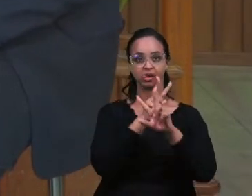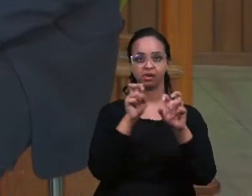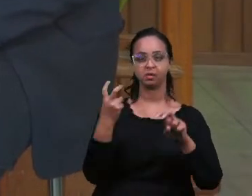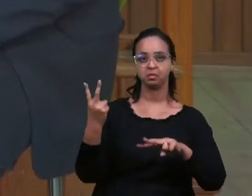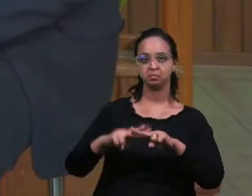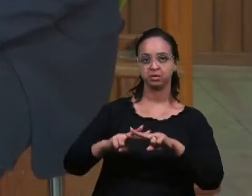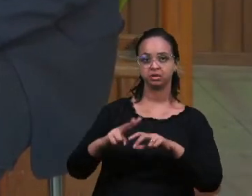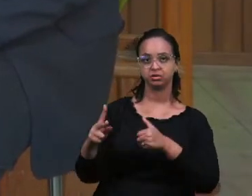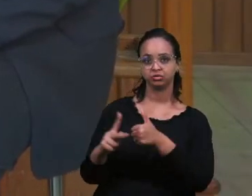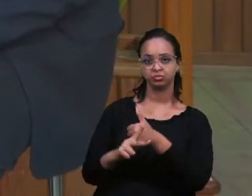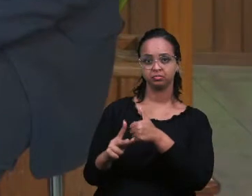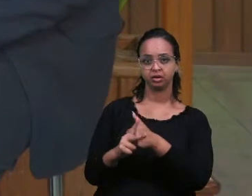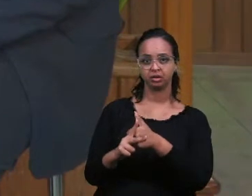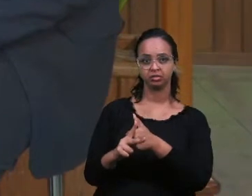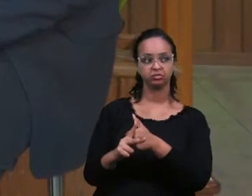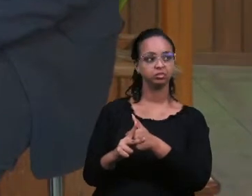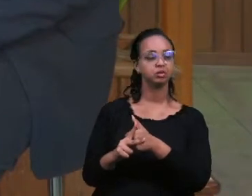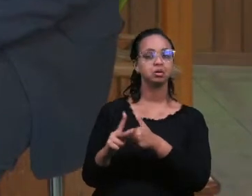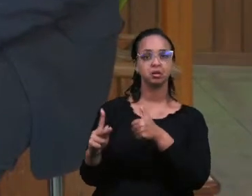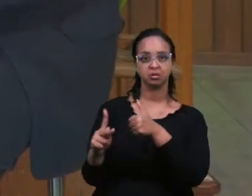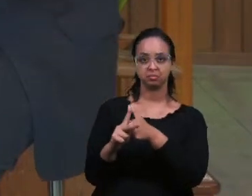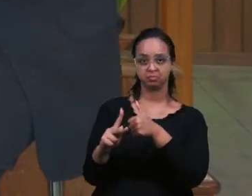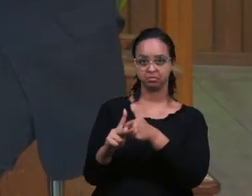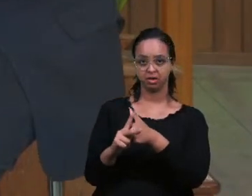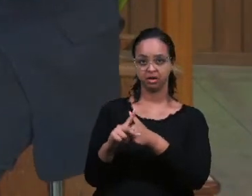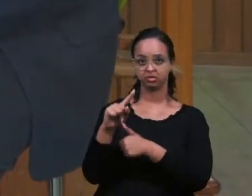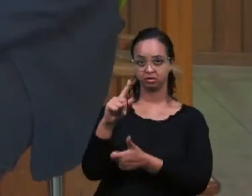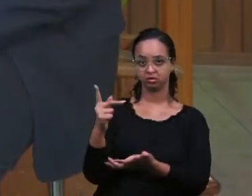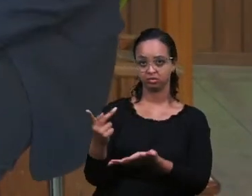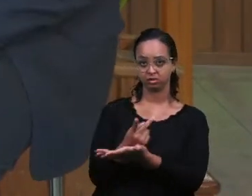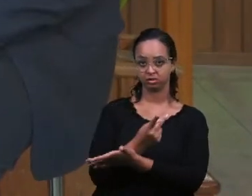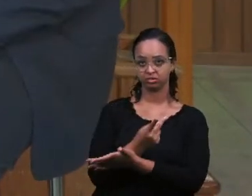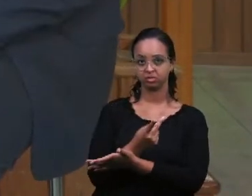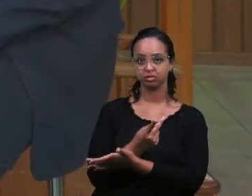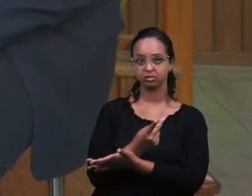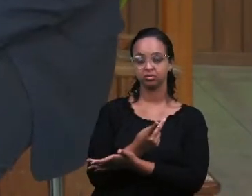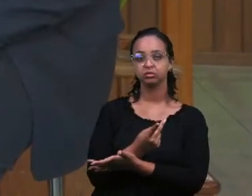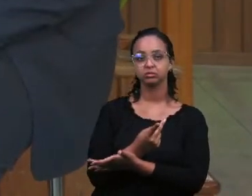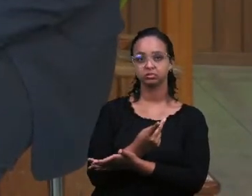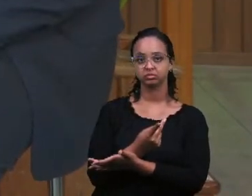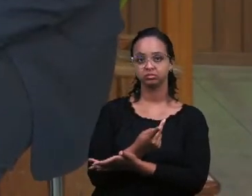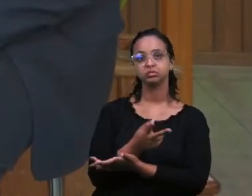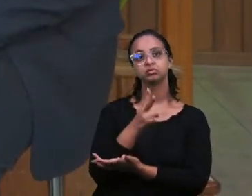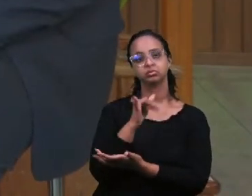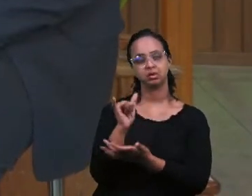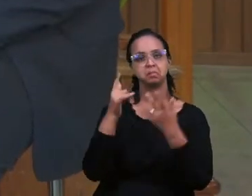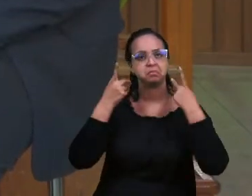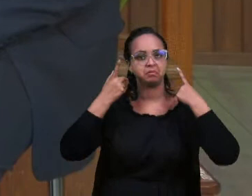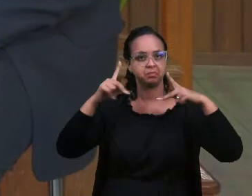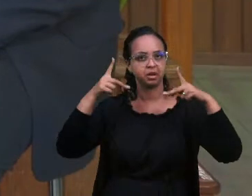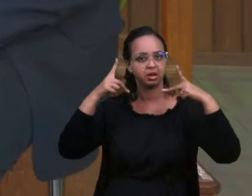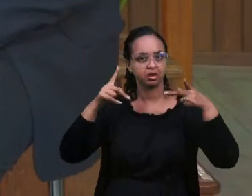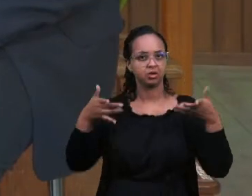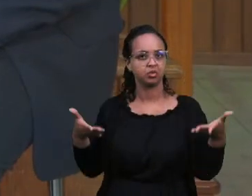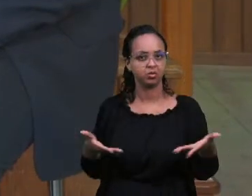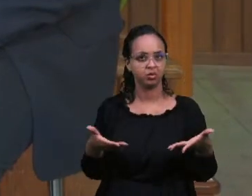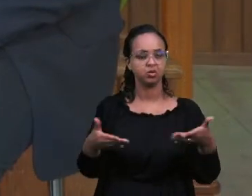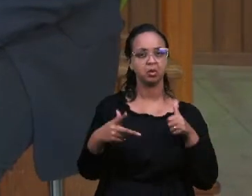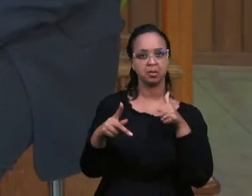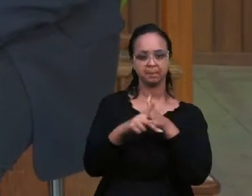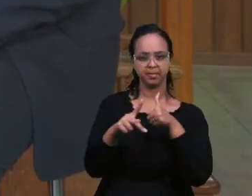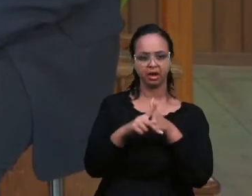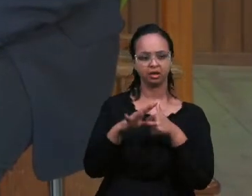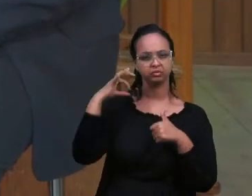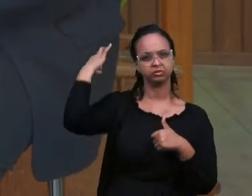Pedro, quando ele ali, isso é o que nós vamos transmitir aos irmãos, ele ali cheio do Espírito